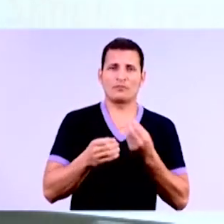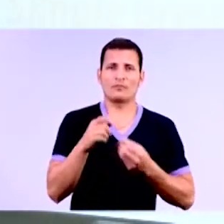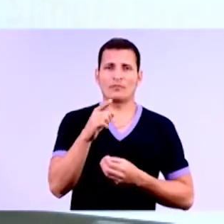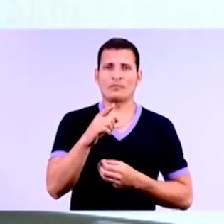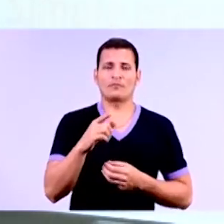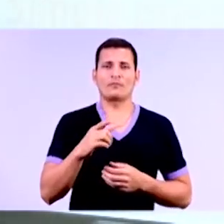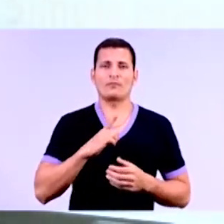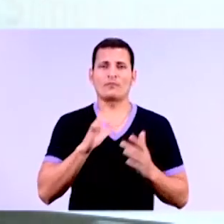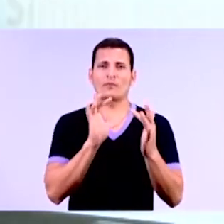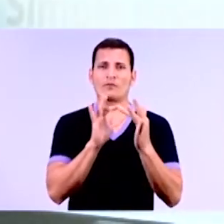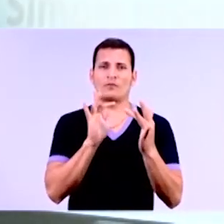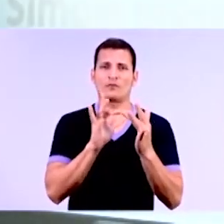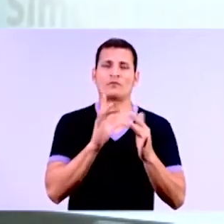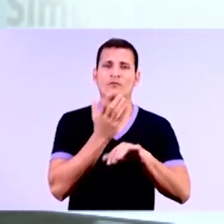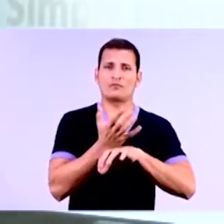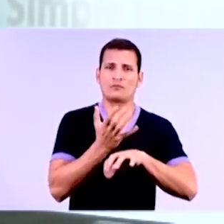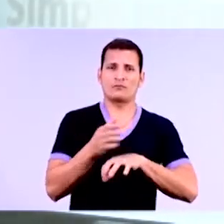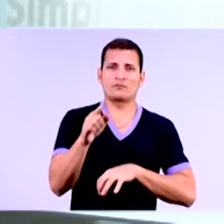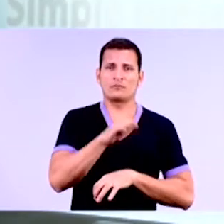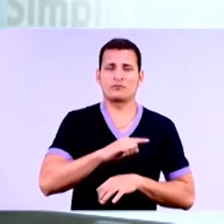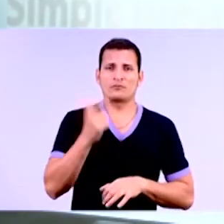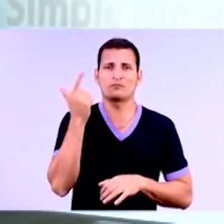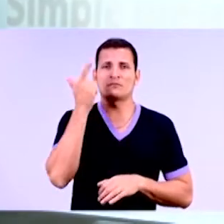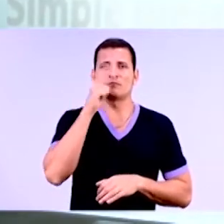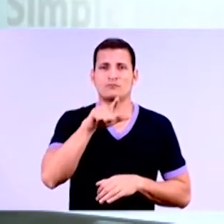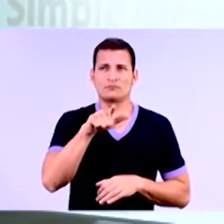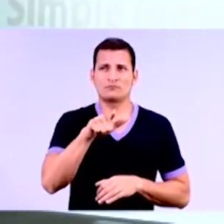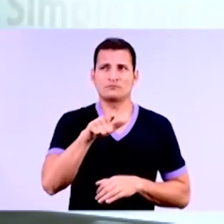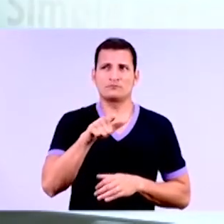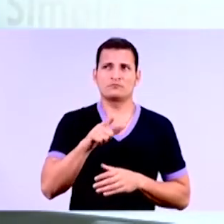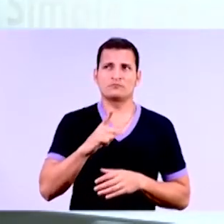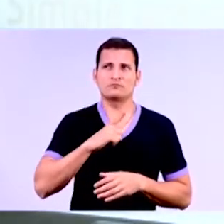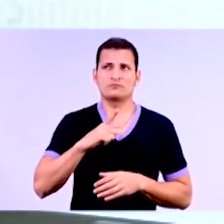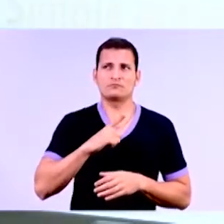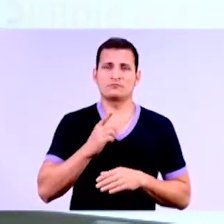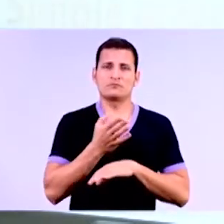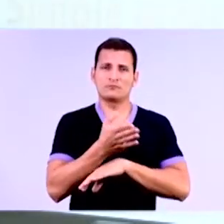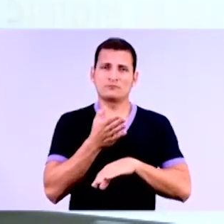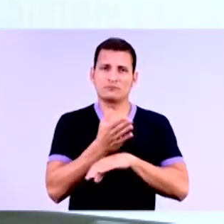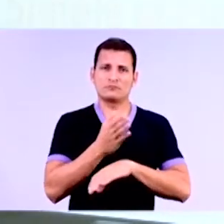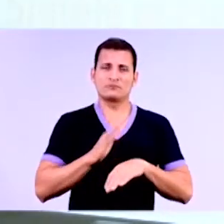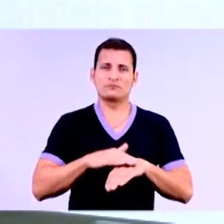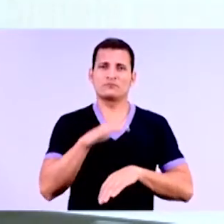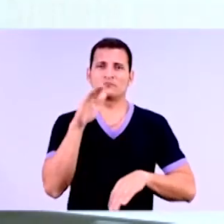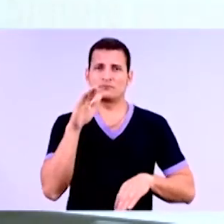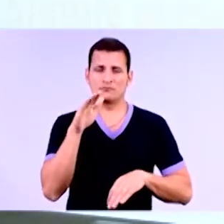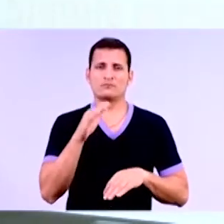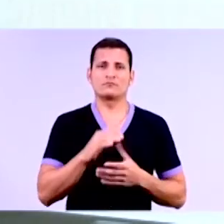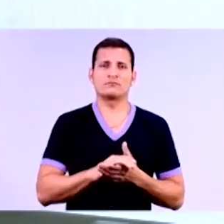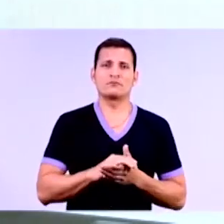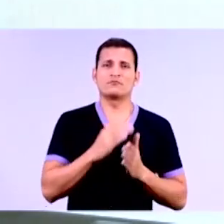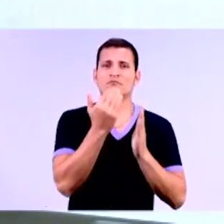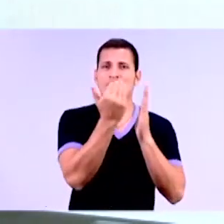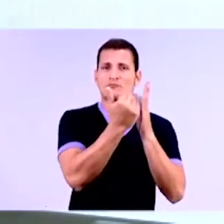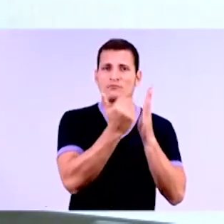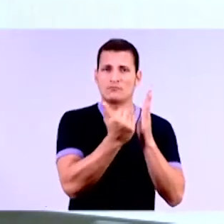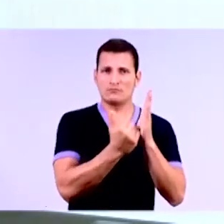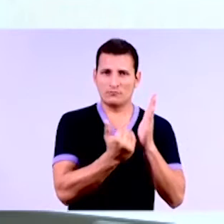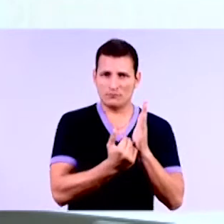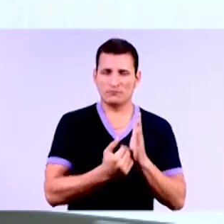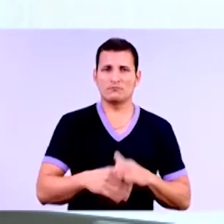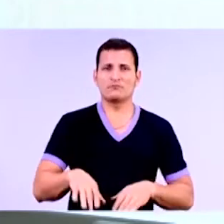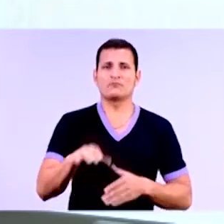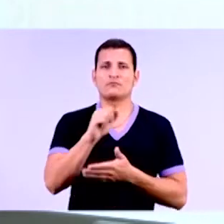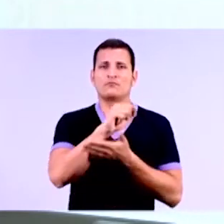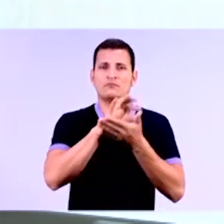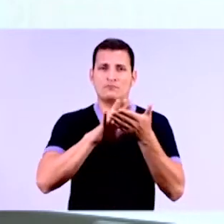esse contato nessa disciplina, vocês vão conseguir ter um acesso maior a muitos programas, a muitos textos